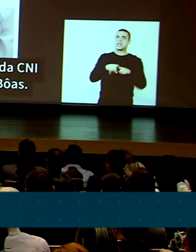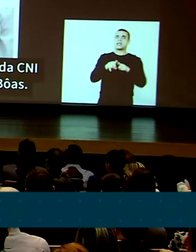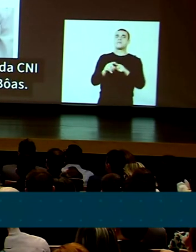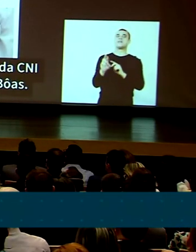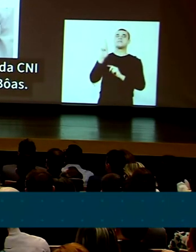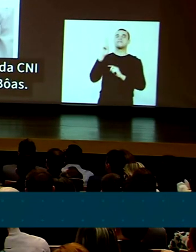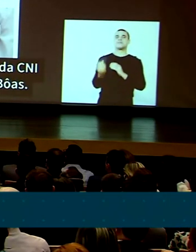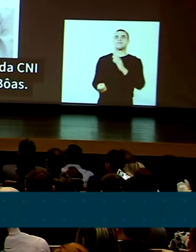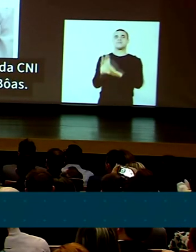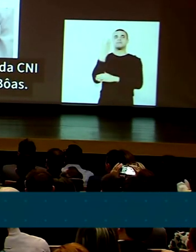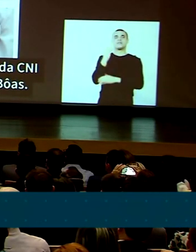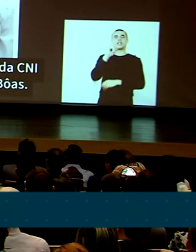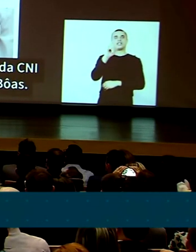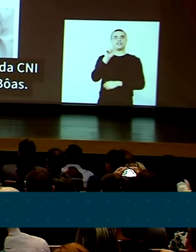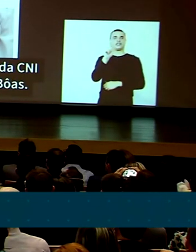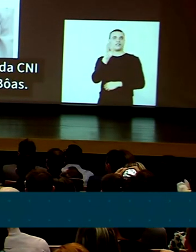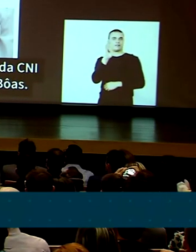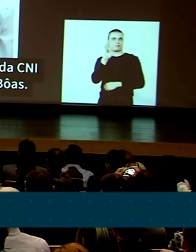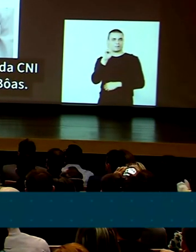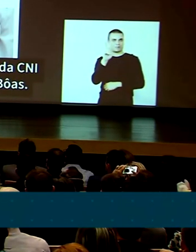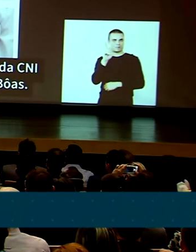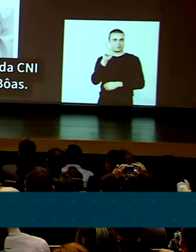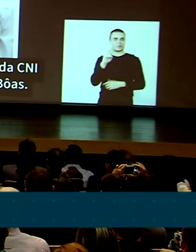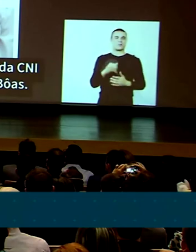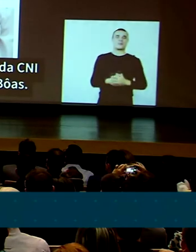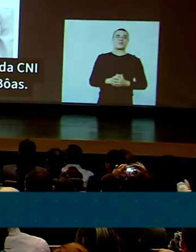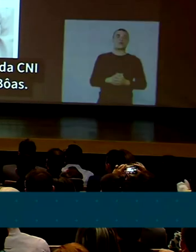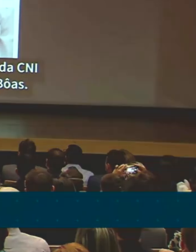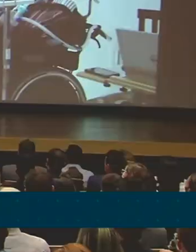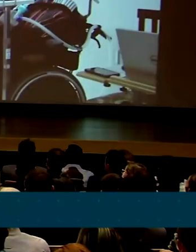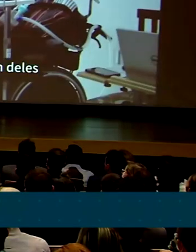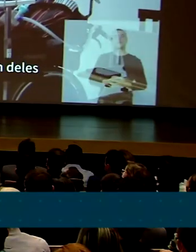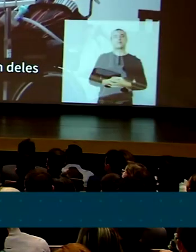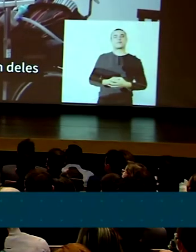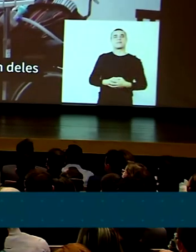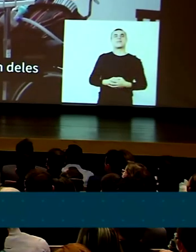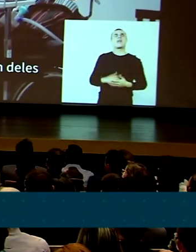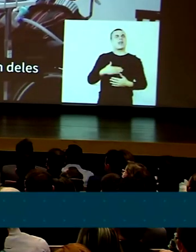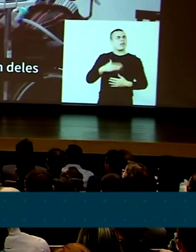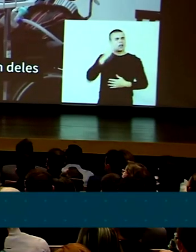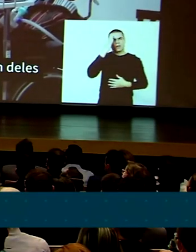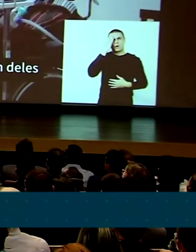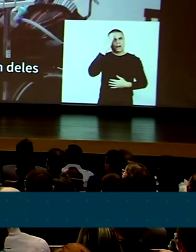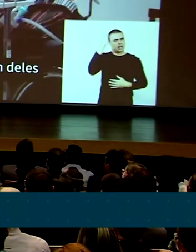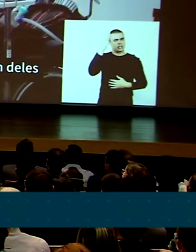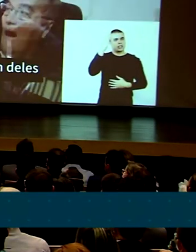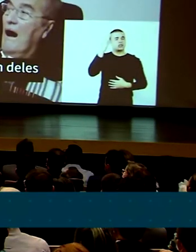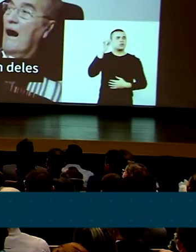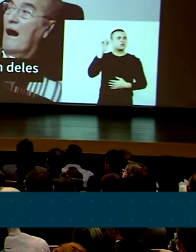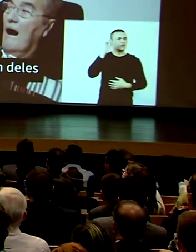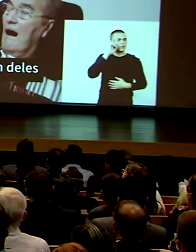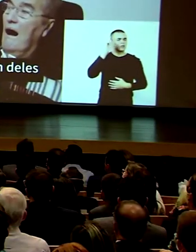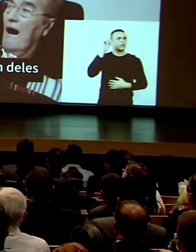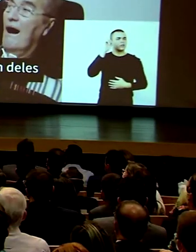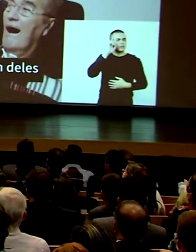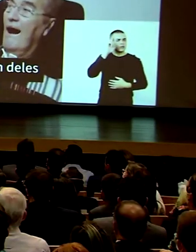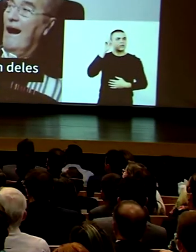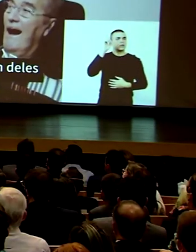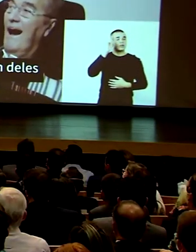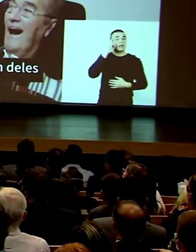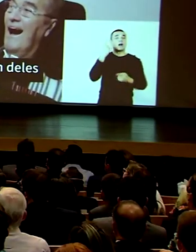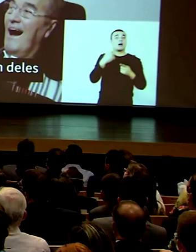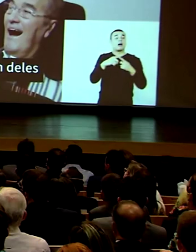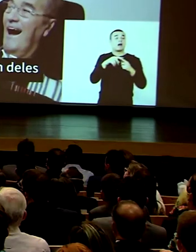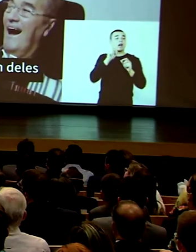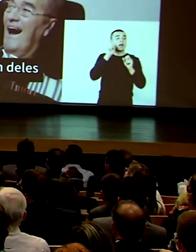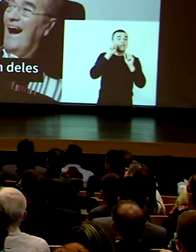defesa da CNI e fundador do Instituto General Vilas Boas. Agradeço por cada dia, vejo em cada um deles uma